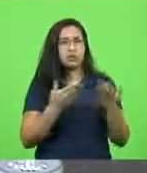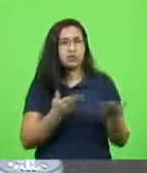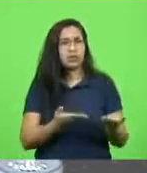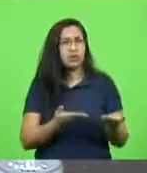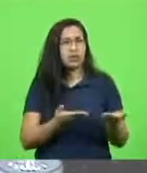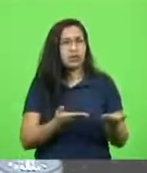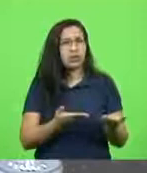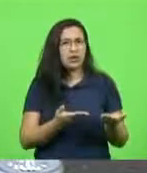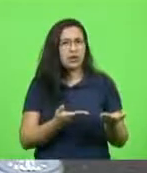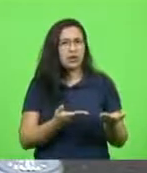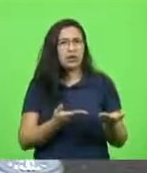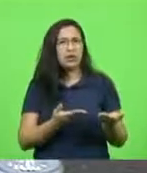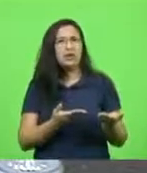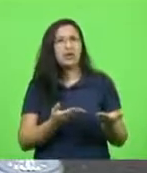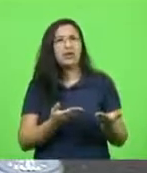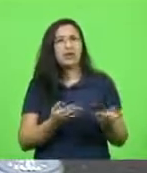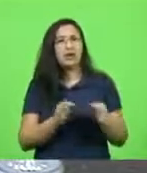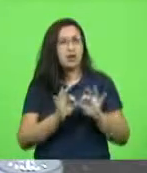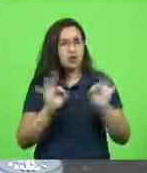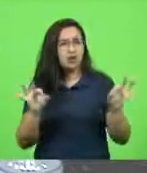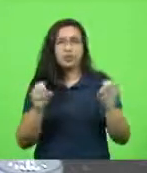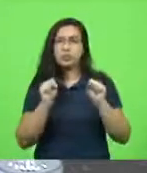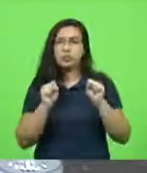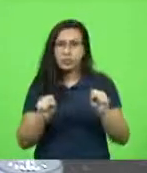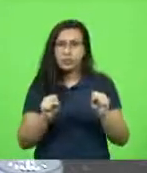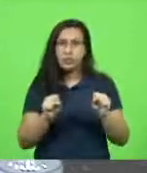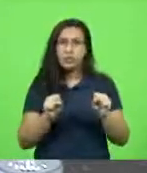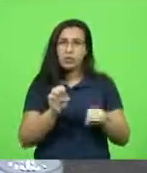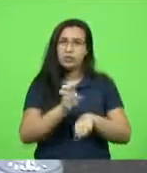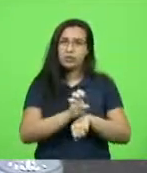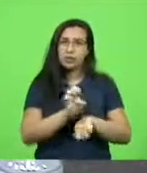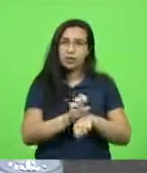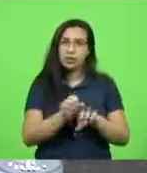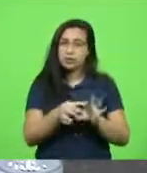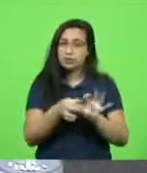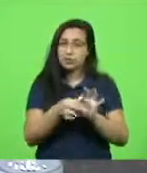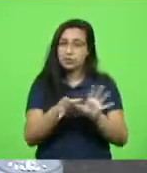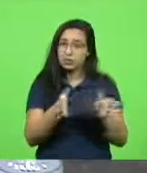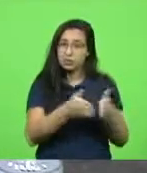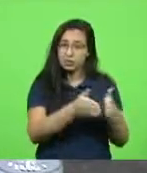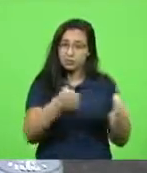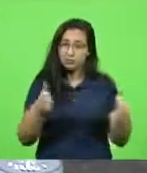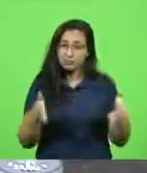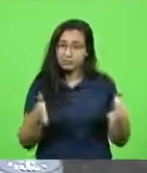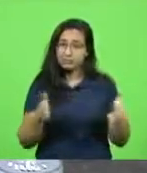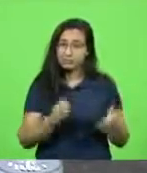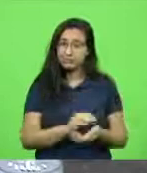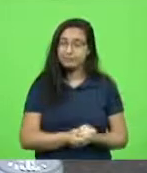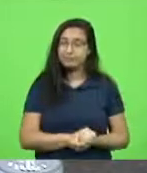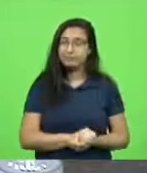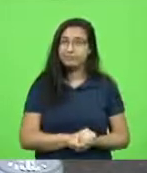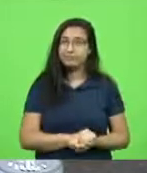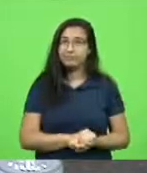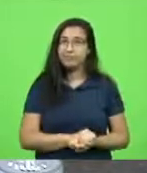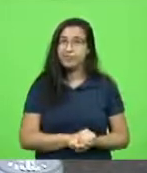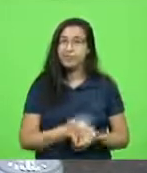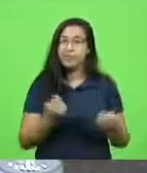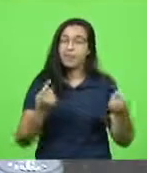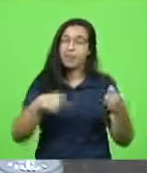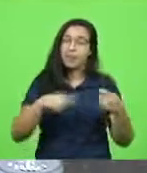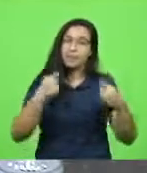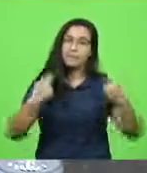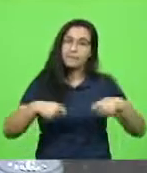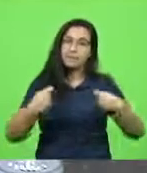esse que o estado não pode fazer concessão de rodovias estaduais acho que nós precisamos